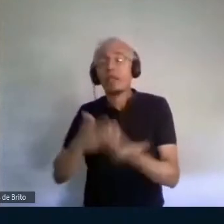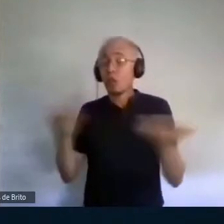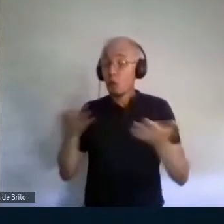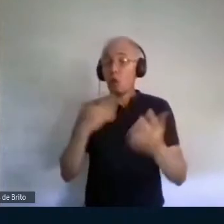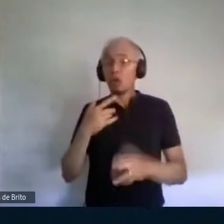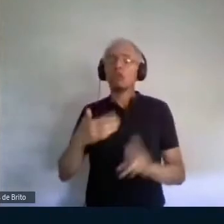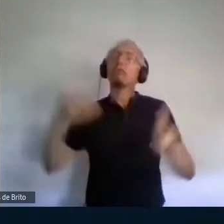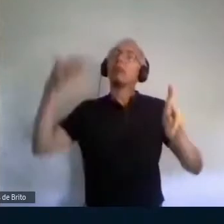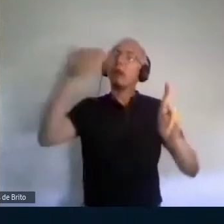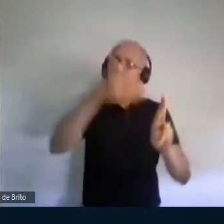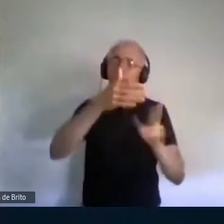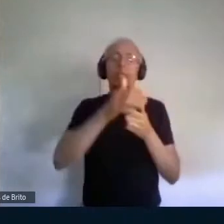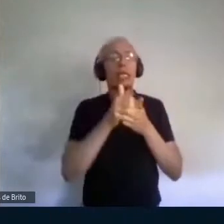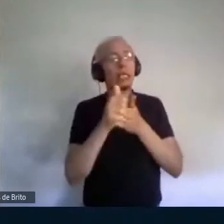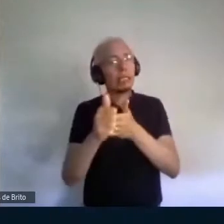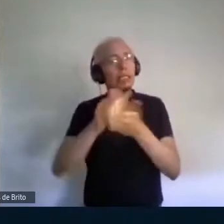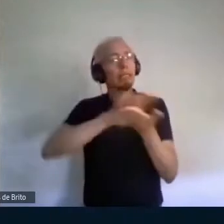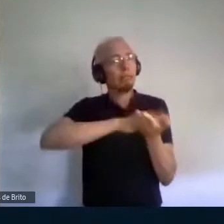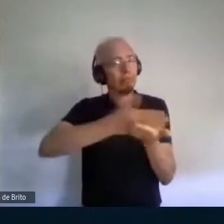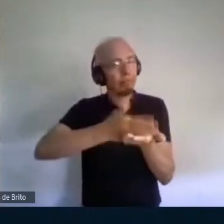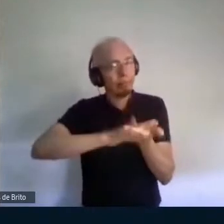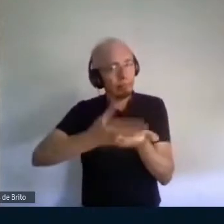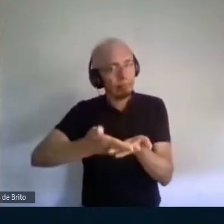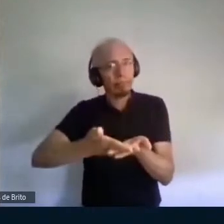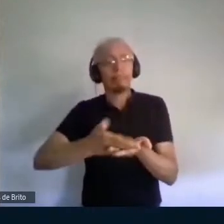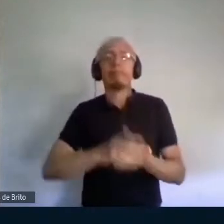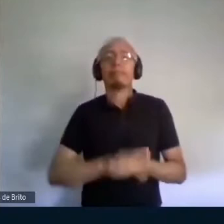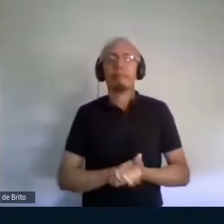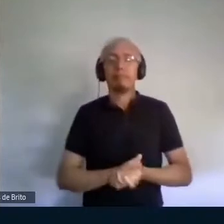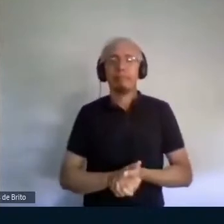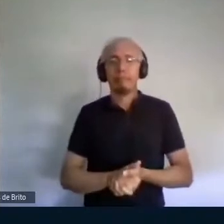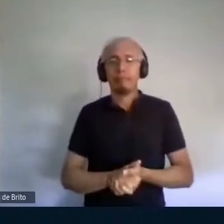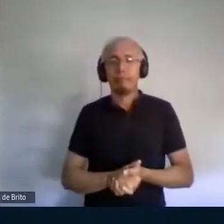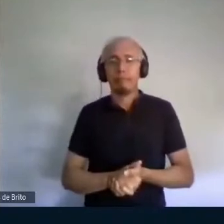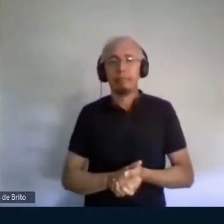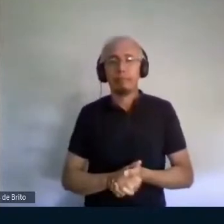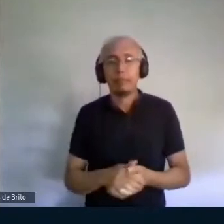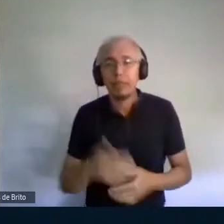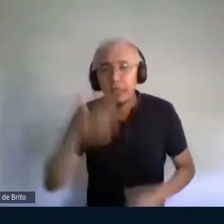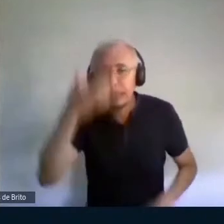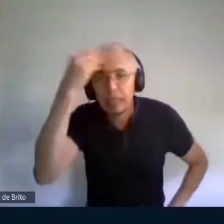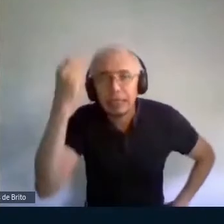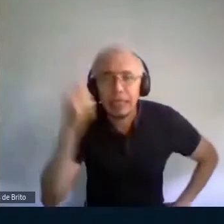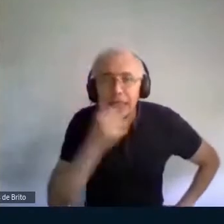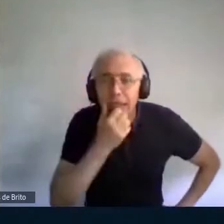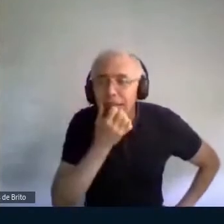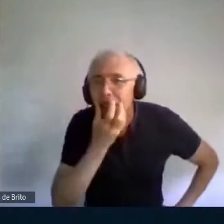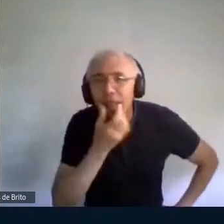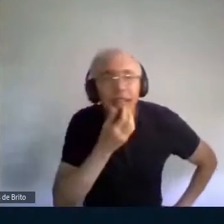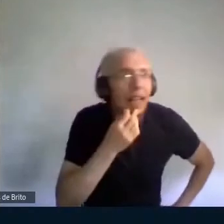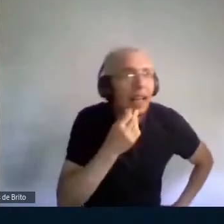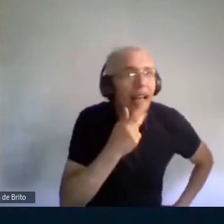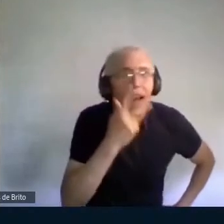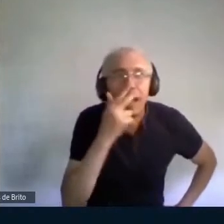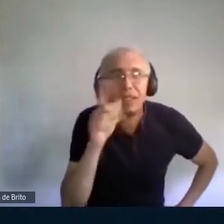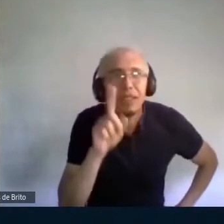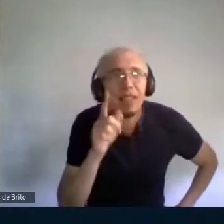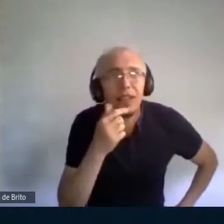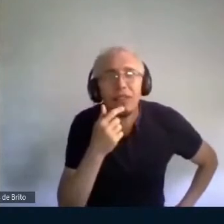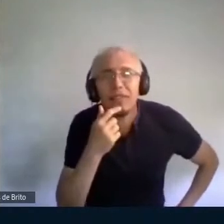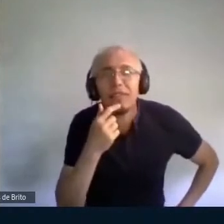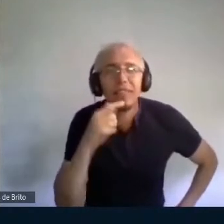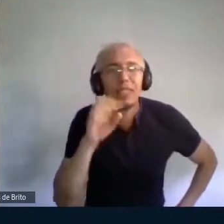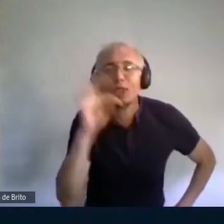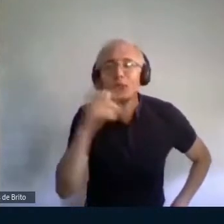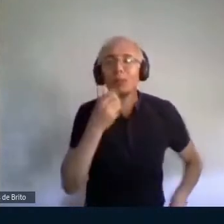hoje também na guia interpretação conosco. Esqueci alguém, Lira? Acho que não.